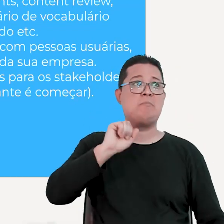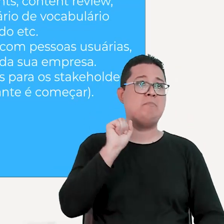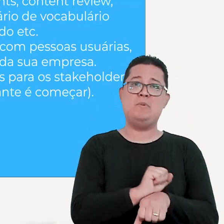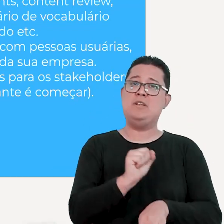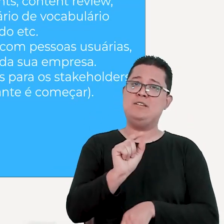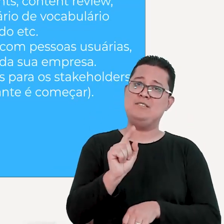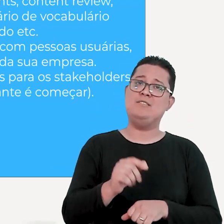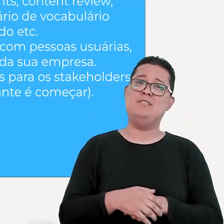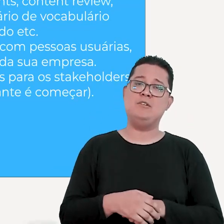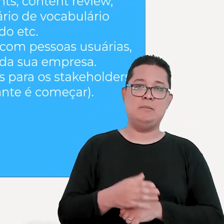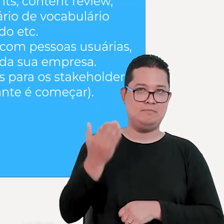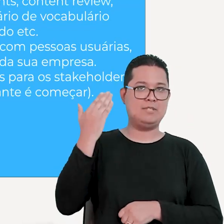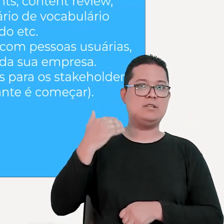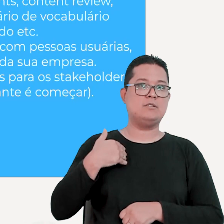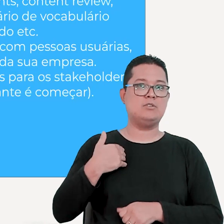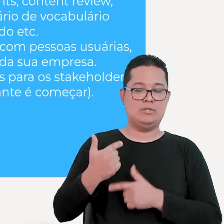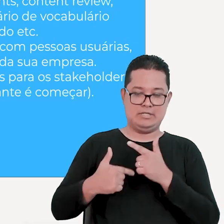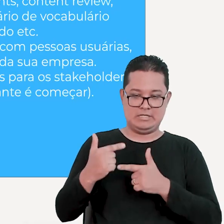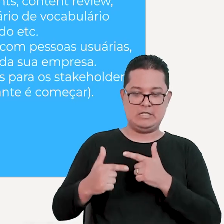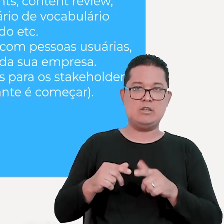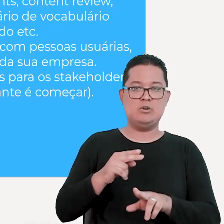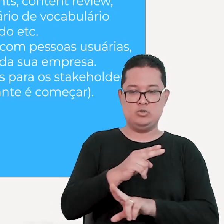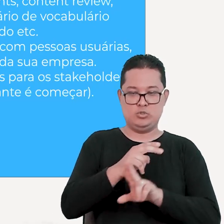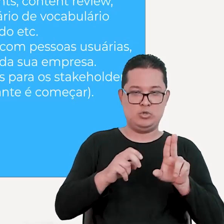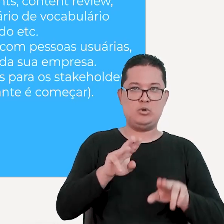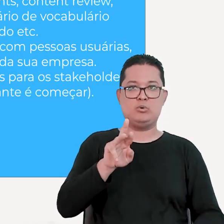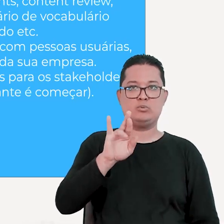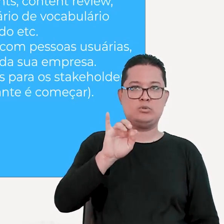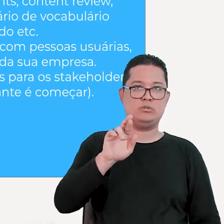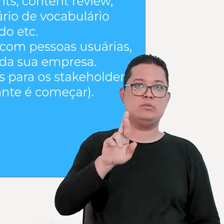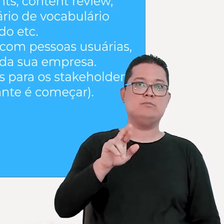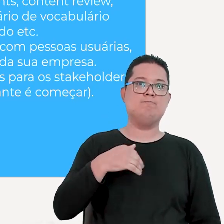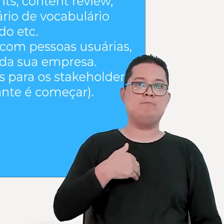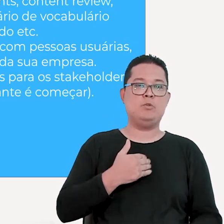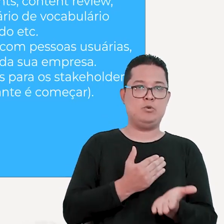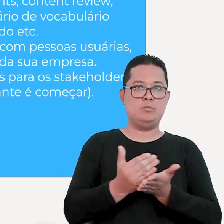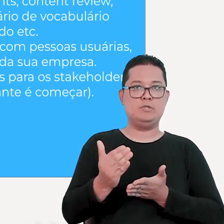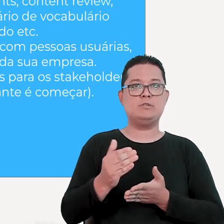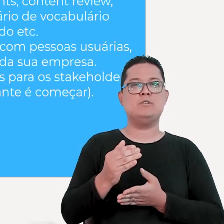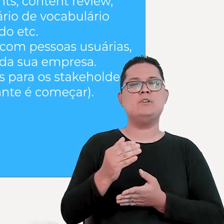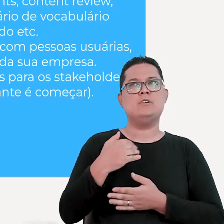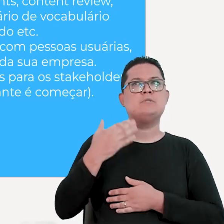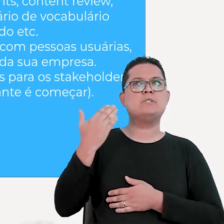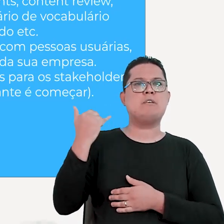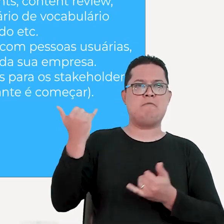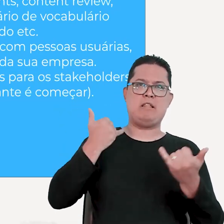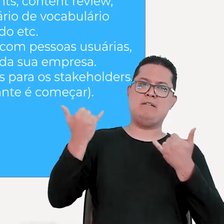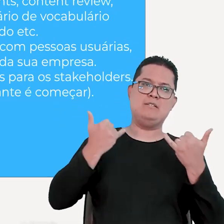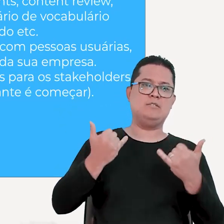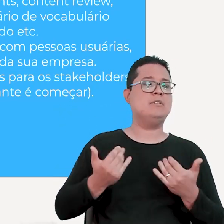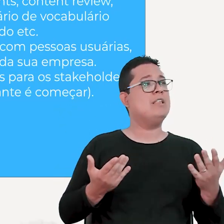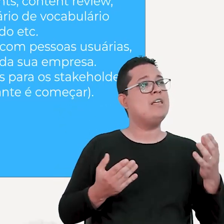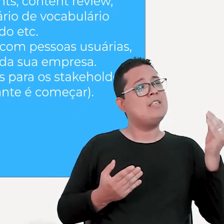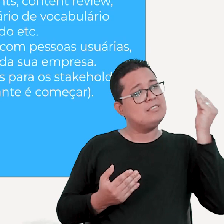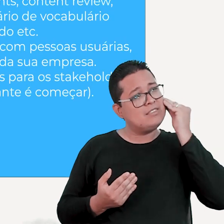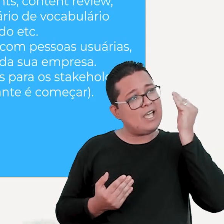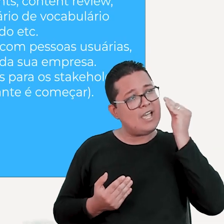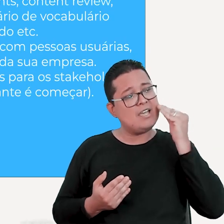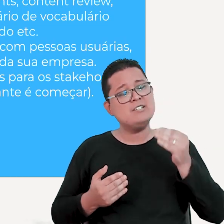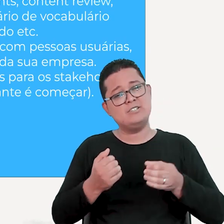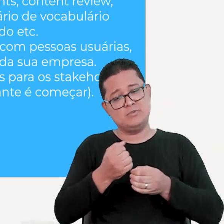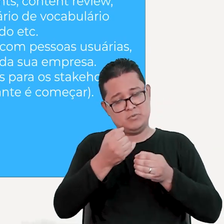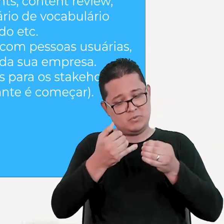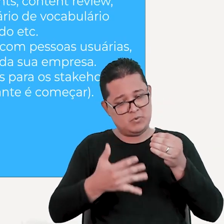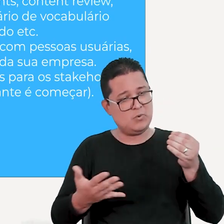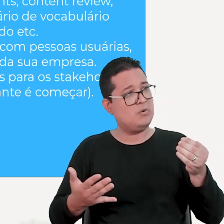estava trabalhando com UX Writing, eu vi as pessoas falando, teste o conteúdo, pergunte para pessoas de outras áreas,